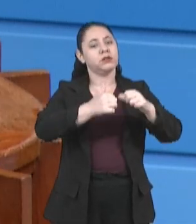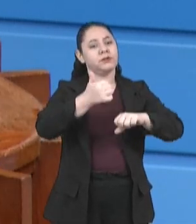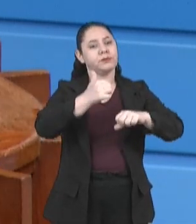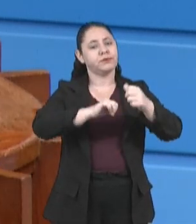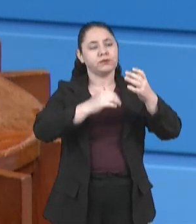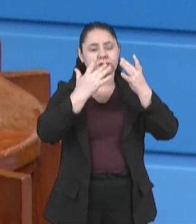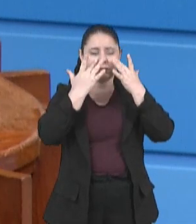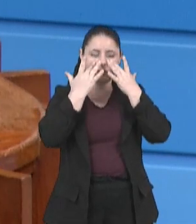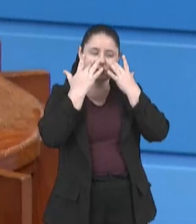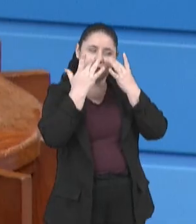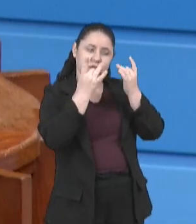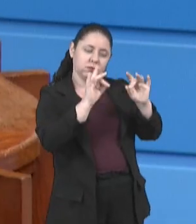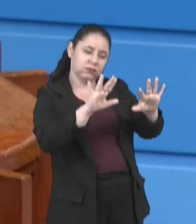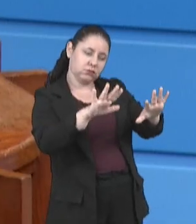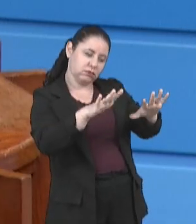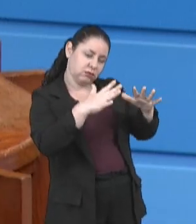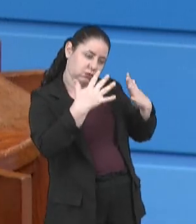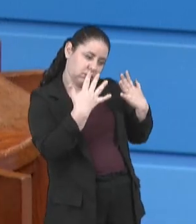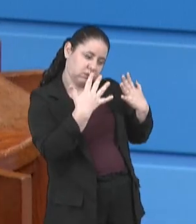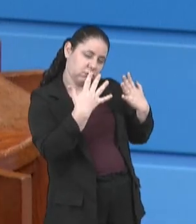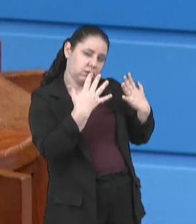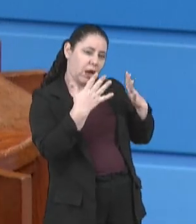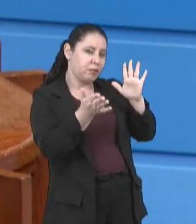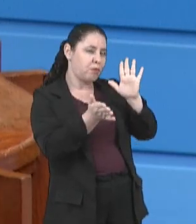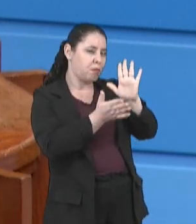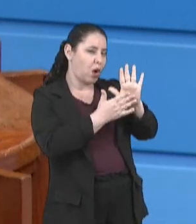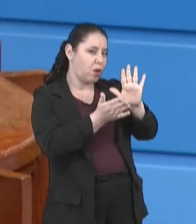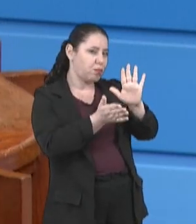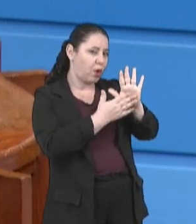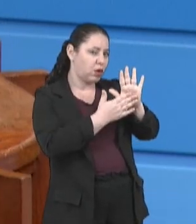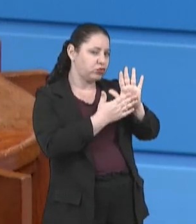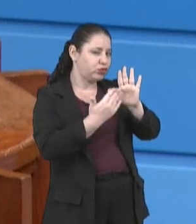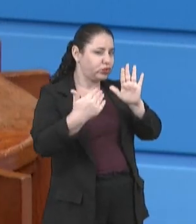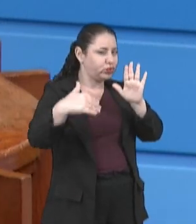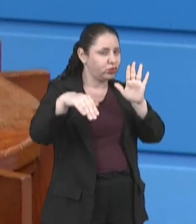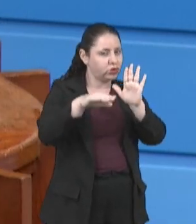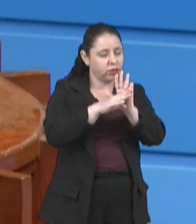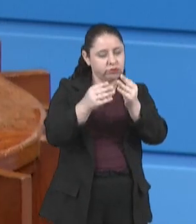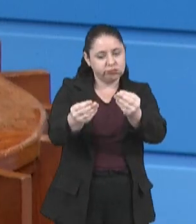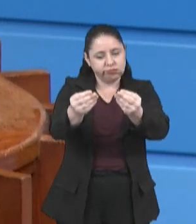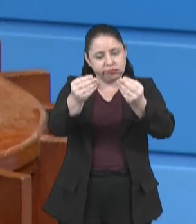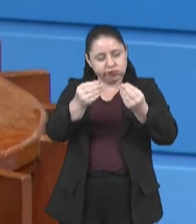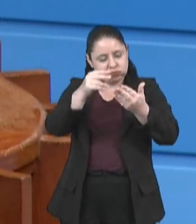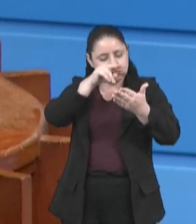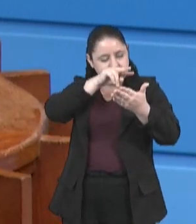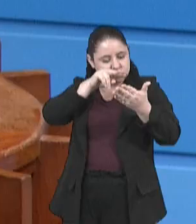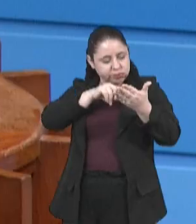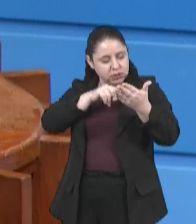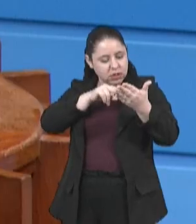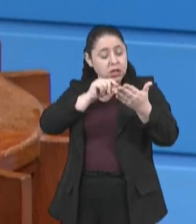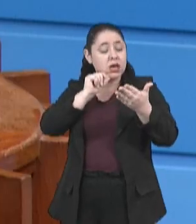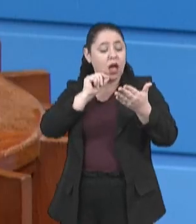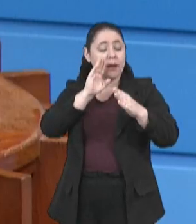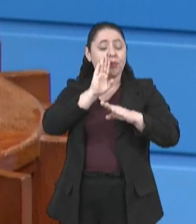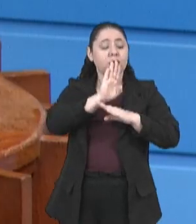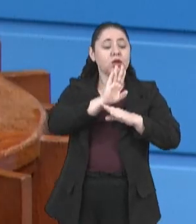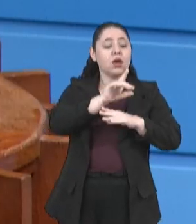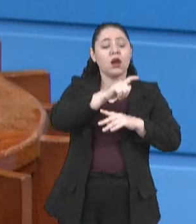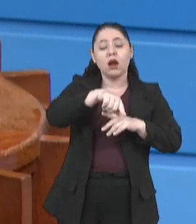bastante atenção essas propostas que vêm para cá, a quem